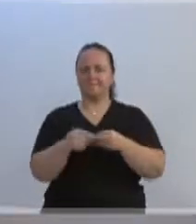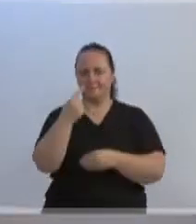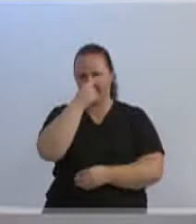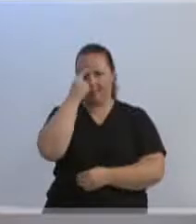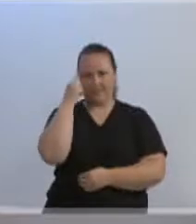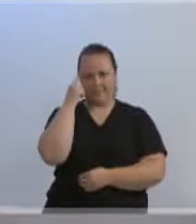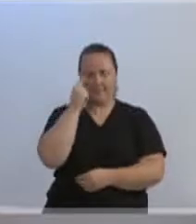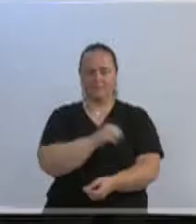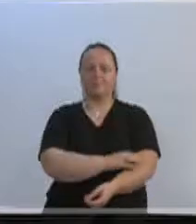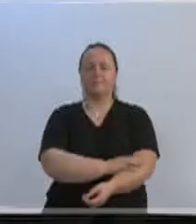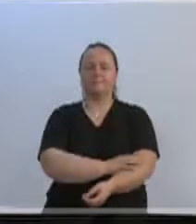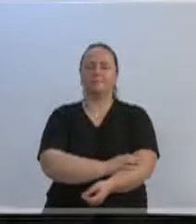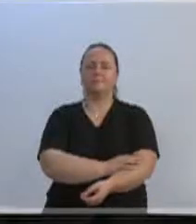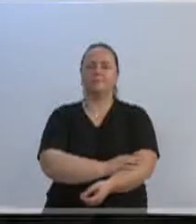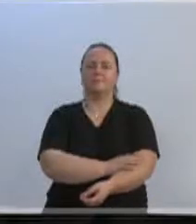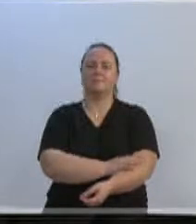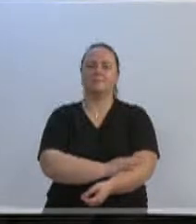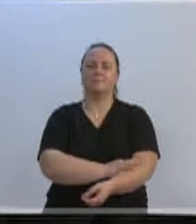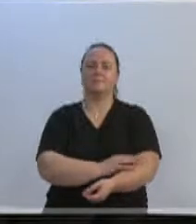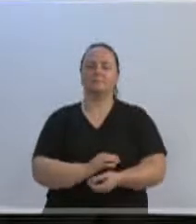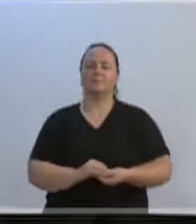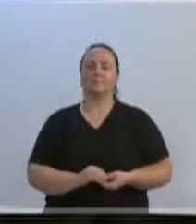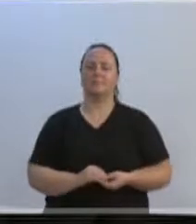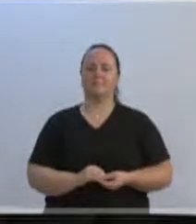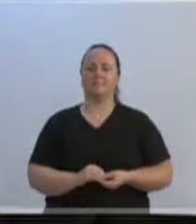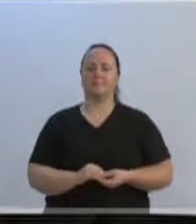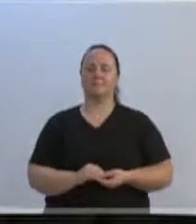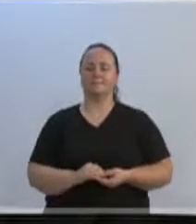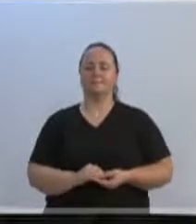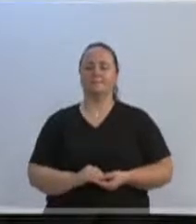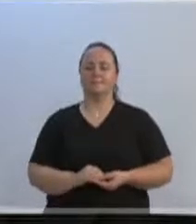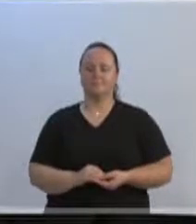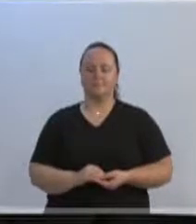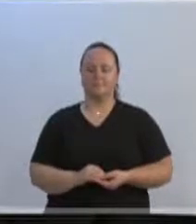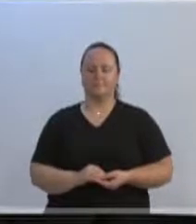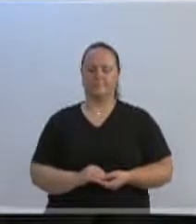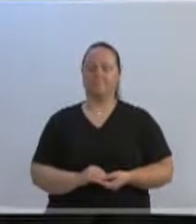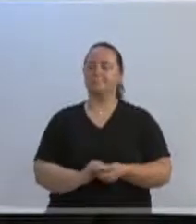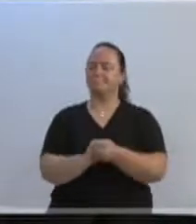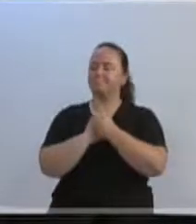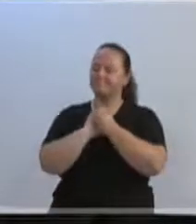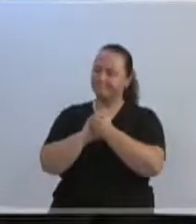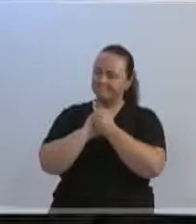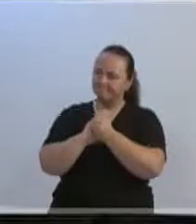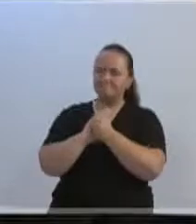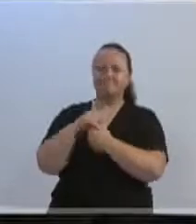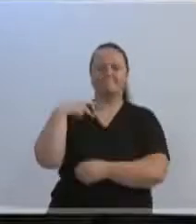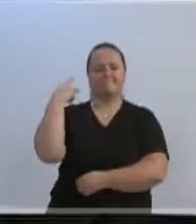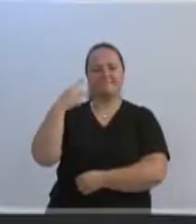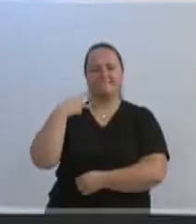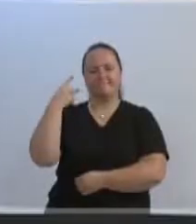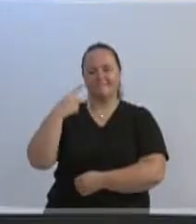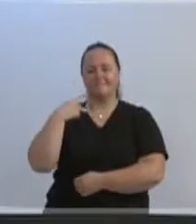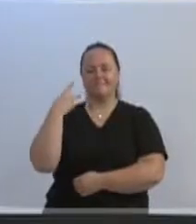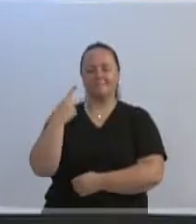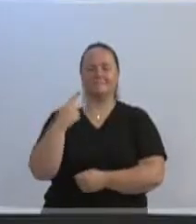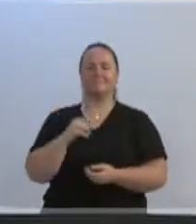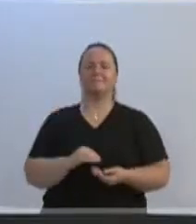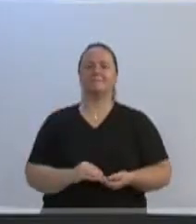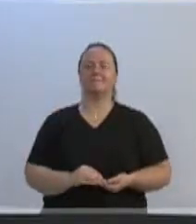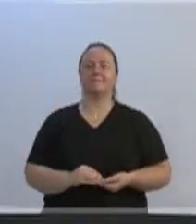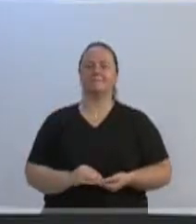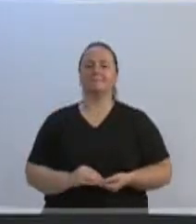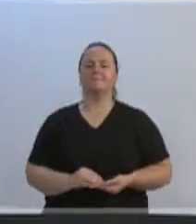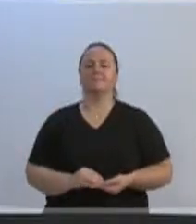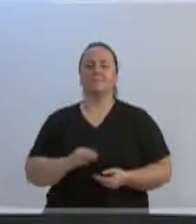mental vereador ito não se eu não sair do assunto parabéns vereador parabéns polícia